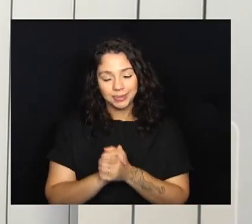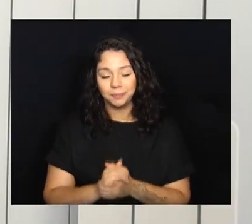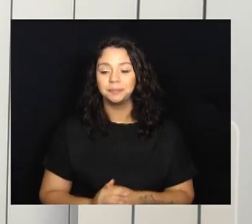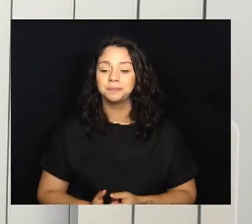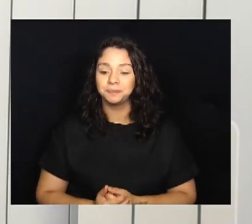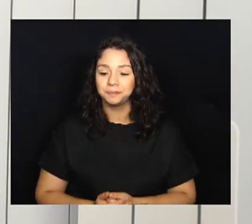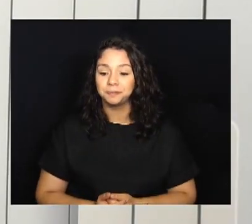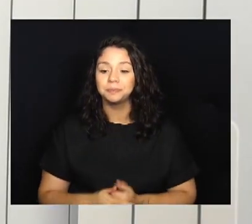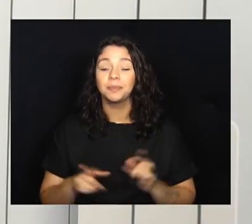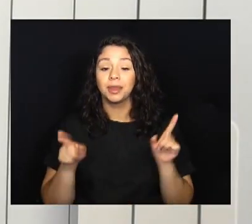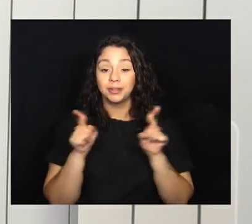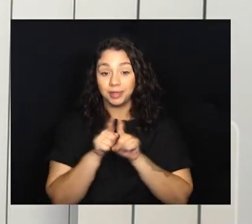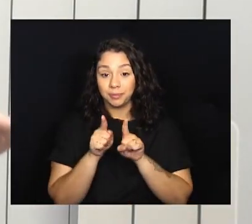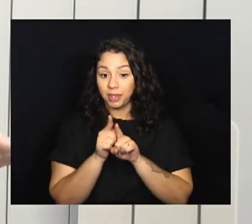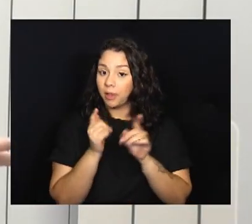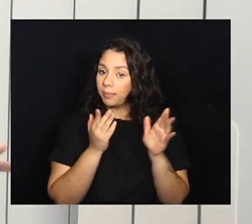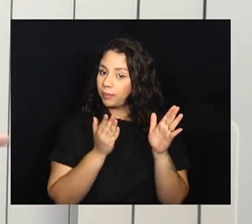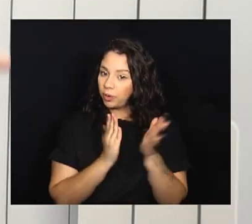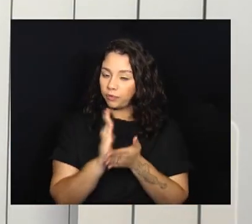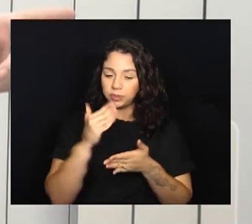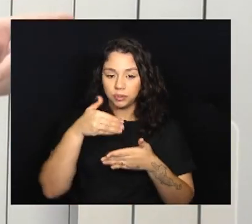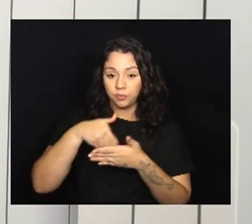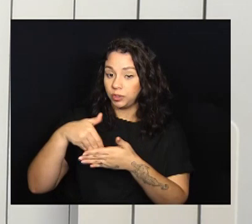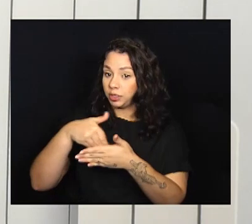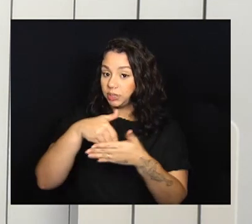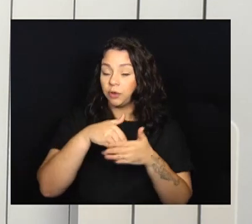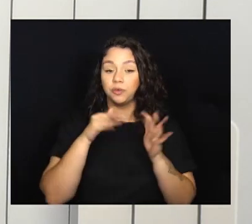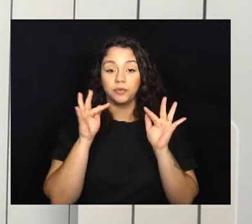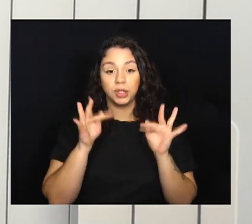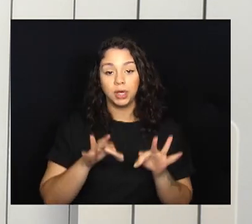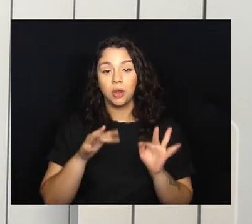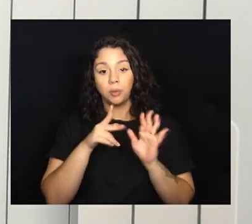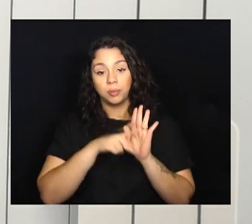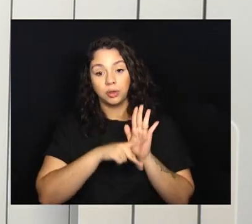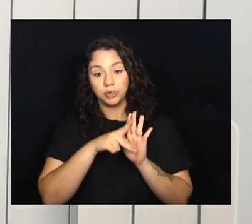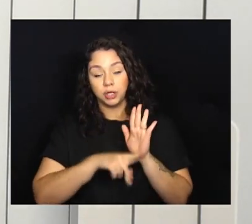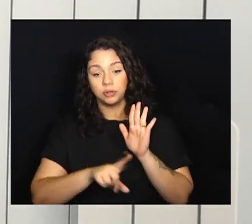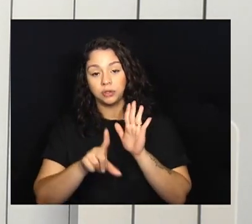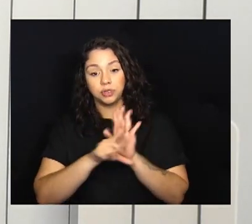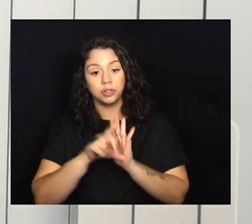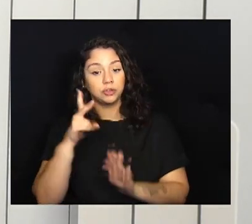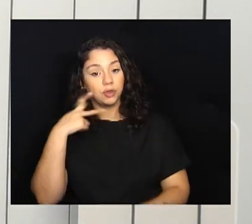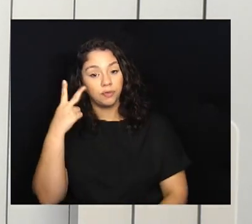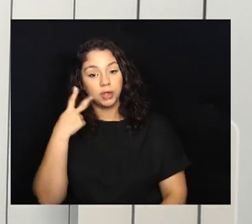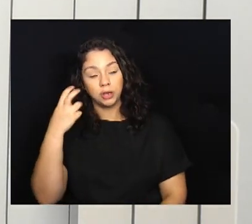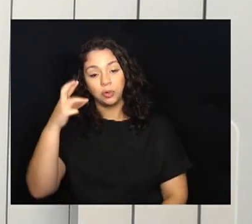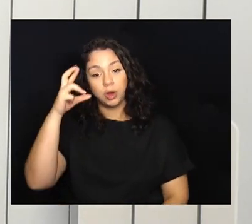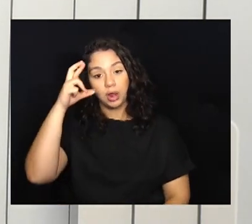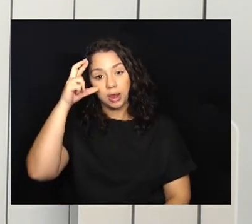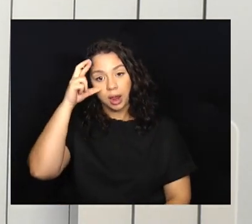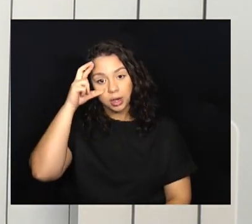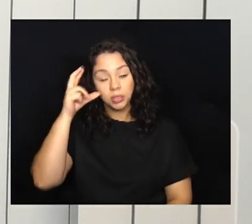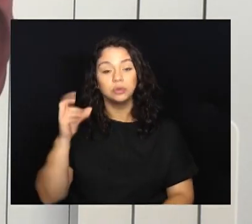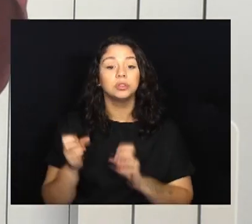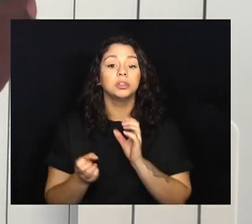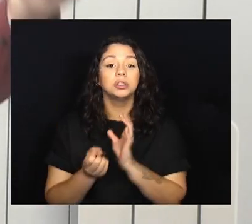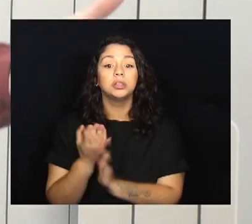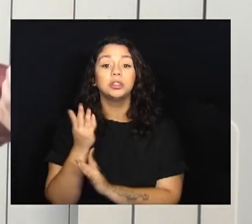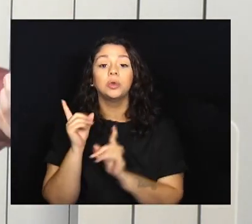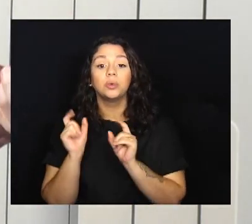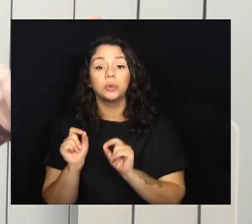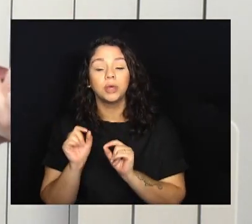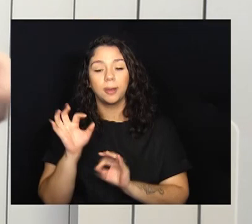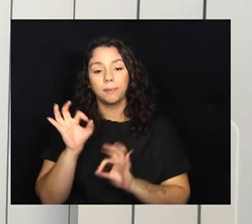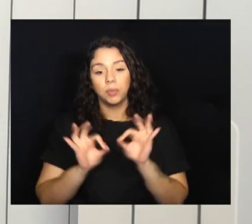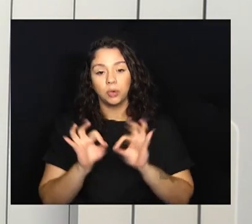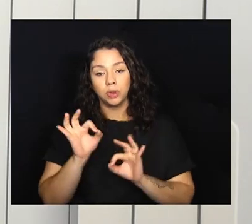Também foi aprovado em votação final projeto de lei de autoria do vereador Carlinhos Camelô, que cria o Programa de